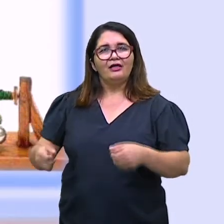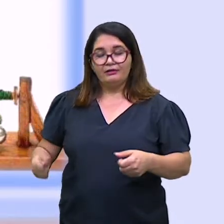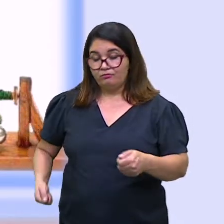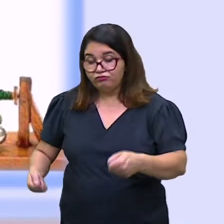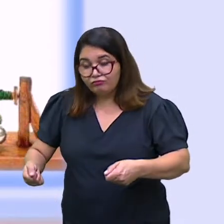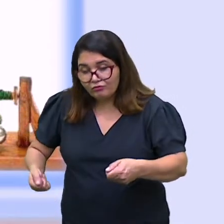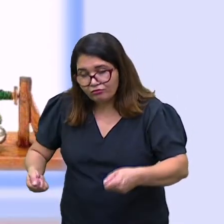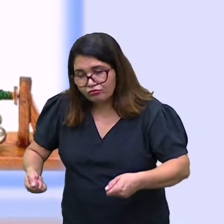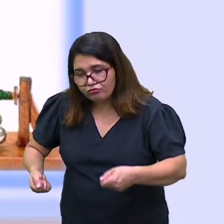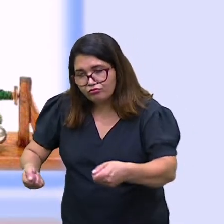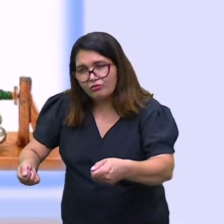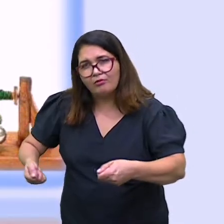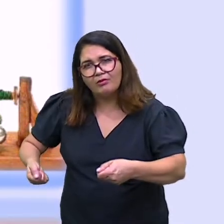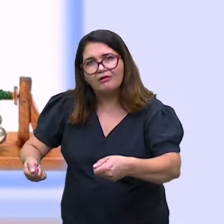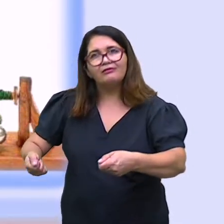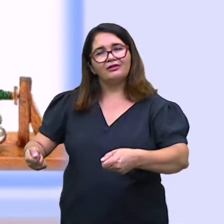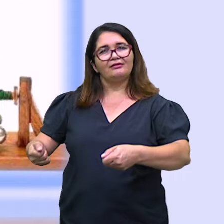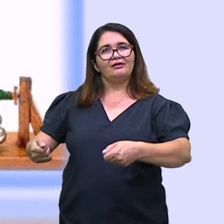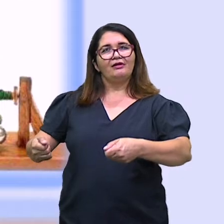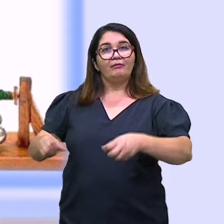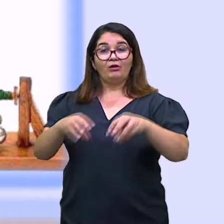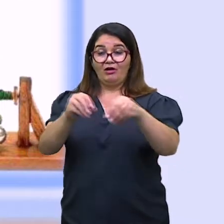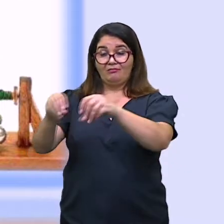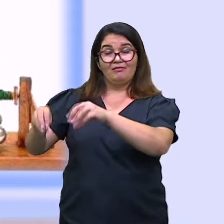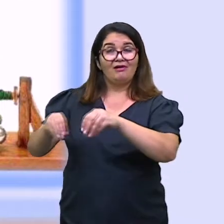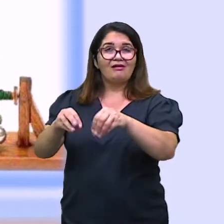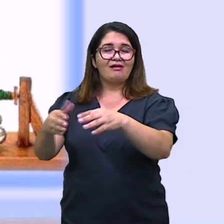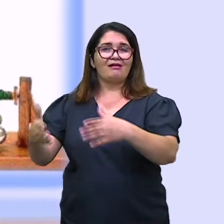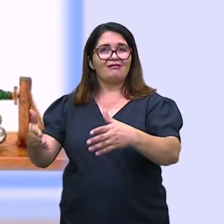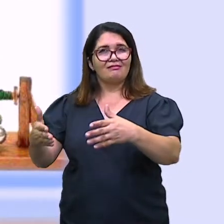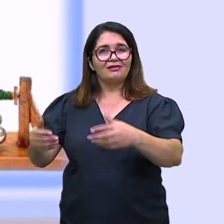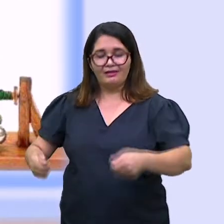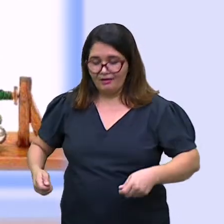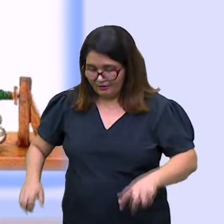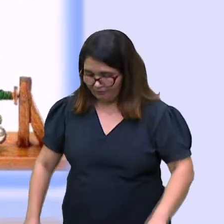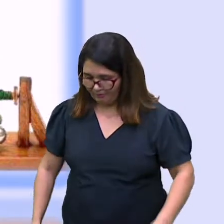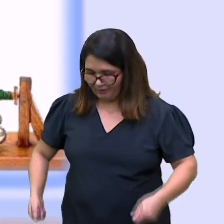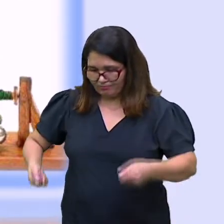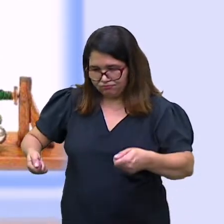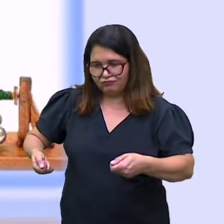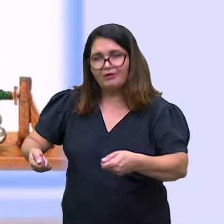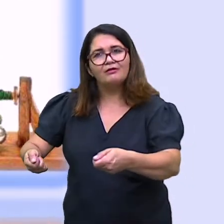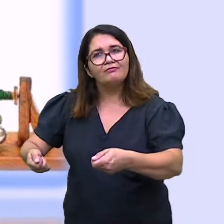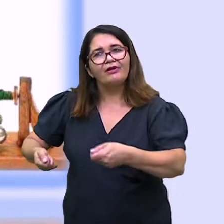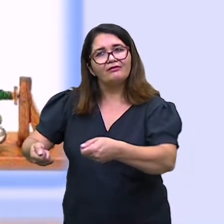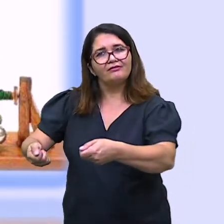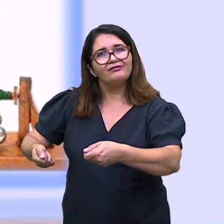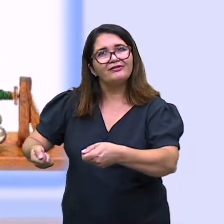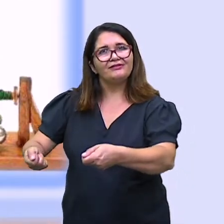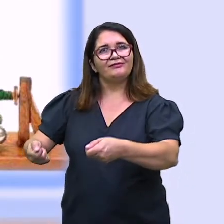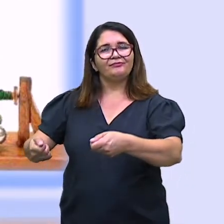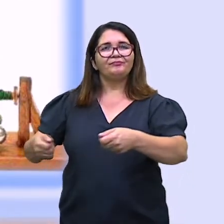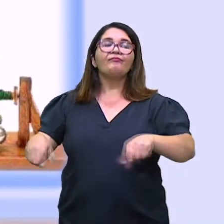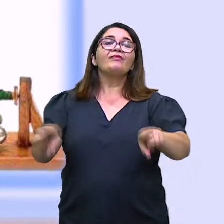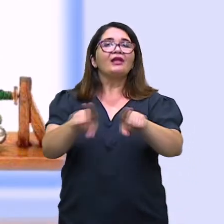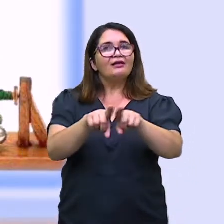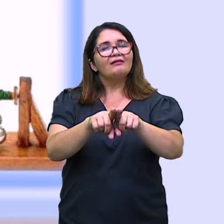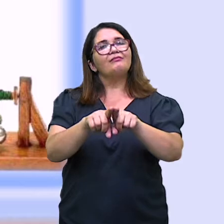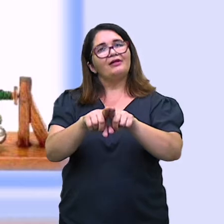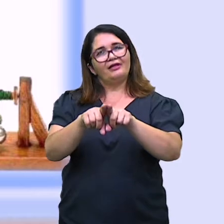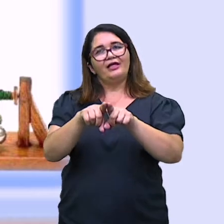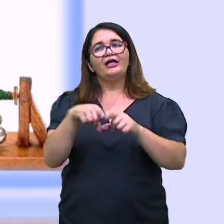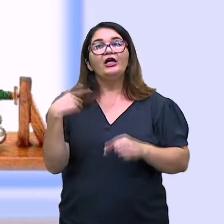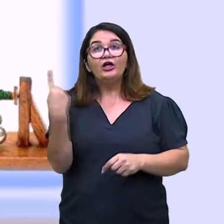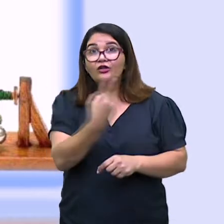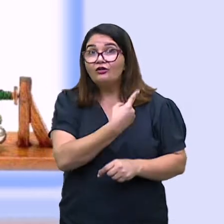máquinas e que a gente hoje já entende que elas fazem parte, né, de máquinas simples e que trabalham dentro da